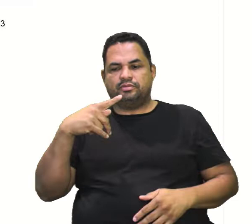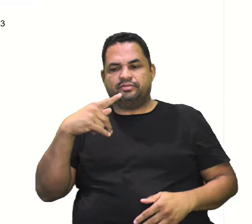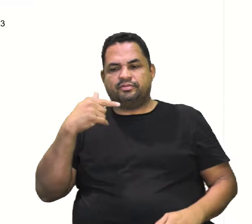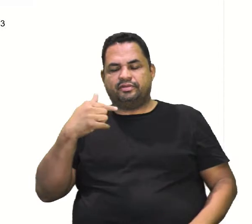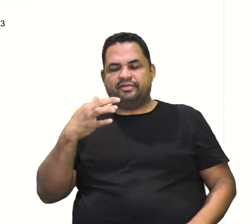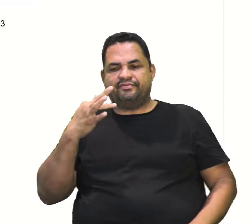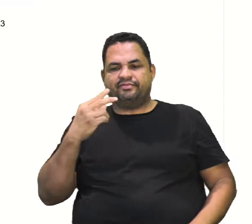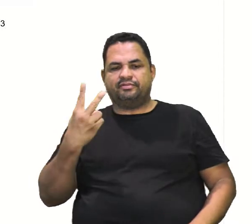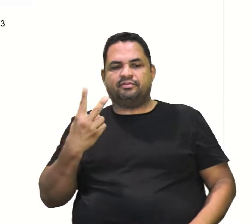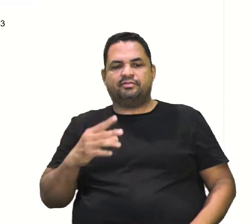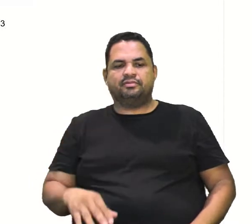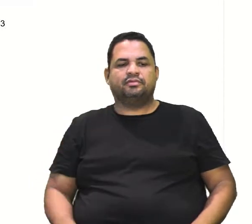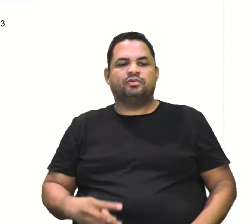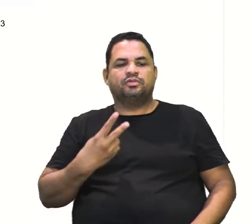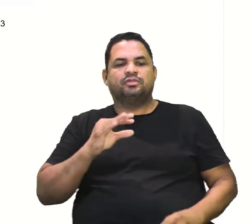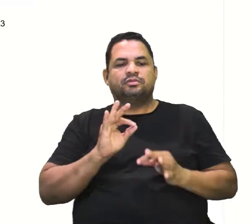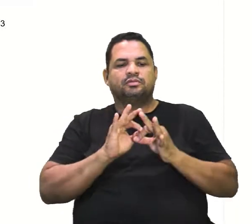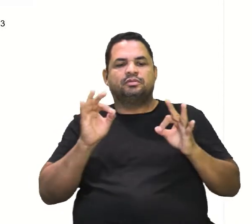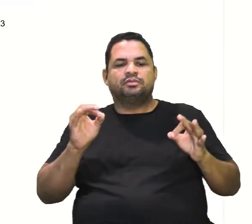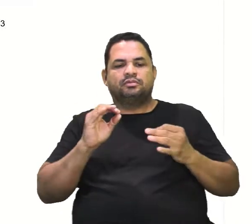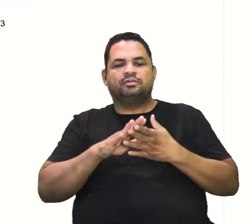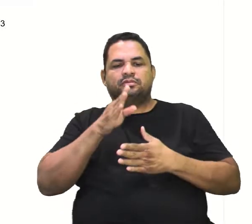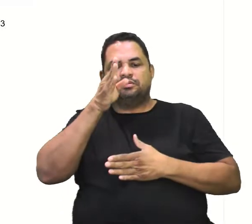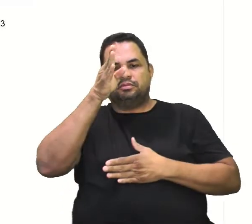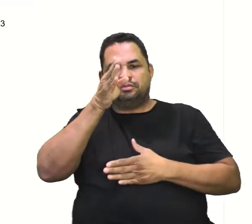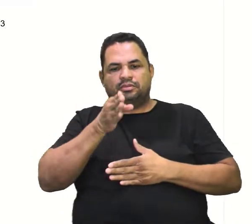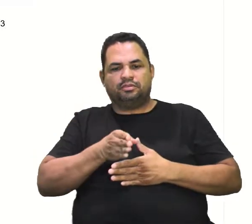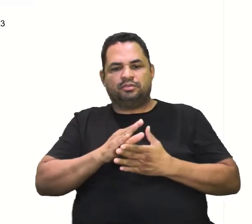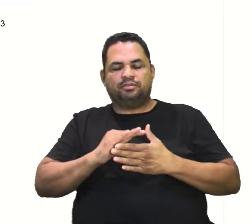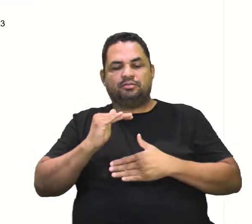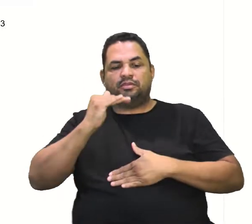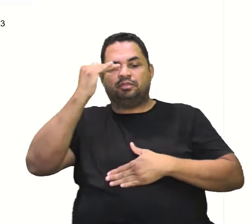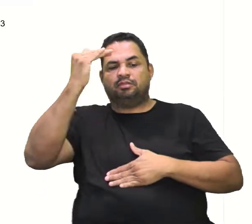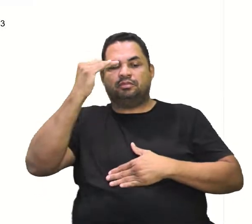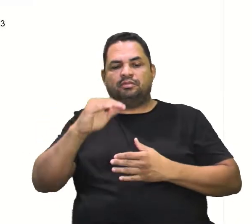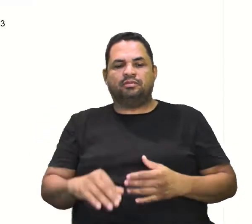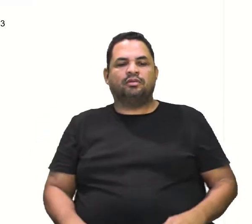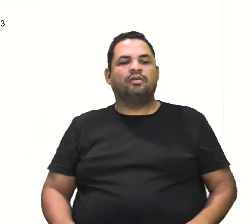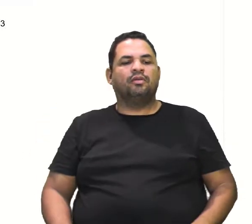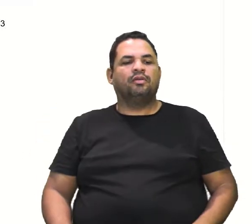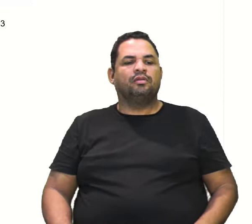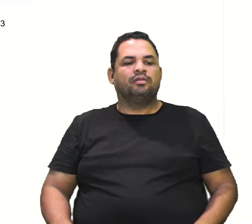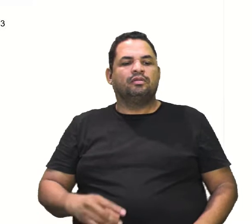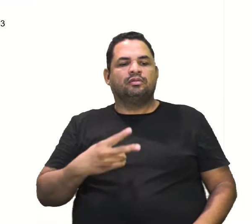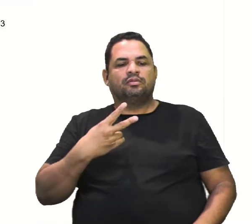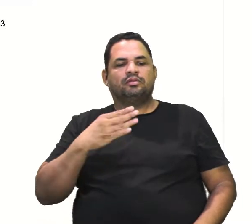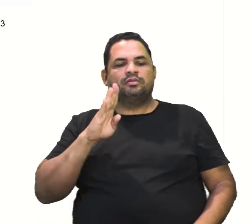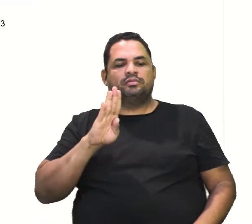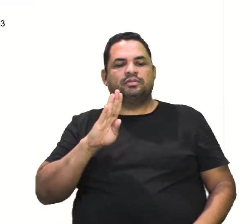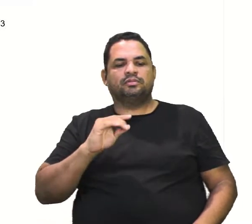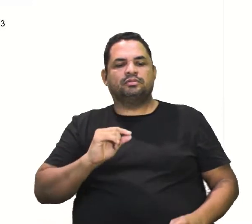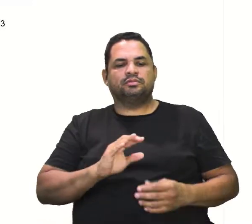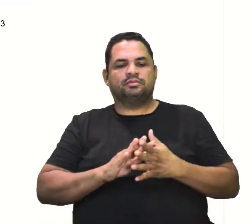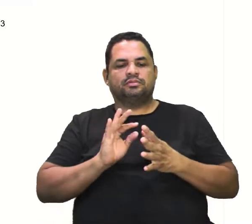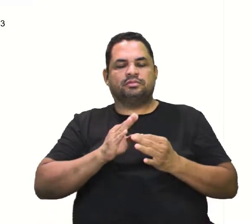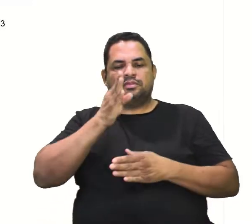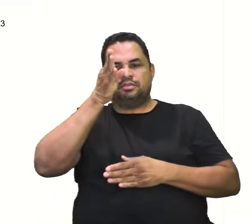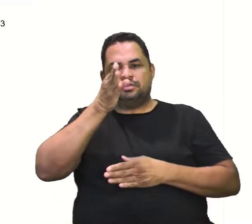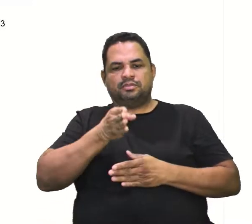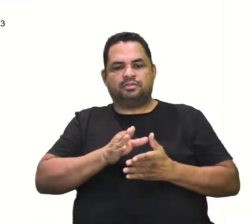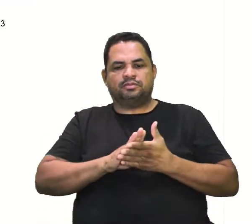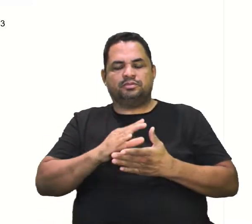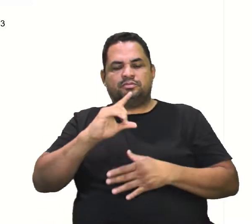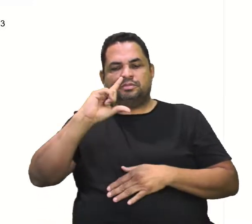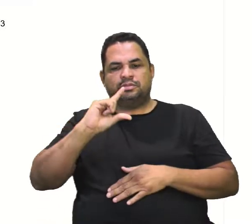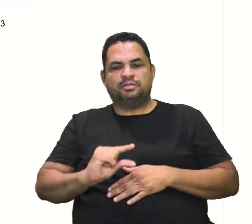é a medida do eixo maior, 2B é a medida do eixo menor. Por quê? A gente vai mostrar agora pra vocês, ó. 2B, por que é a medida do eixo menor?